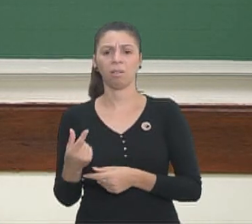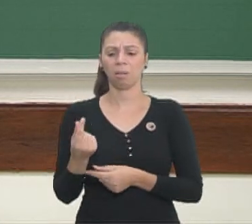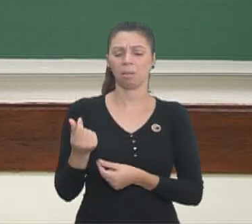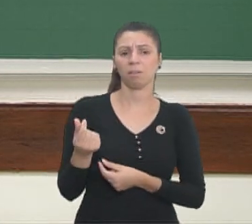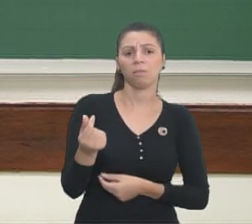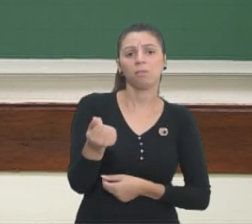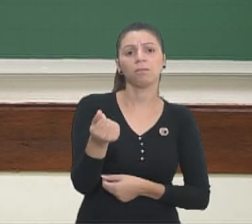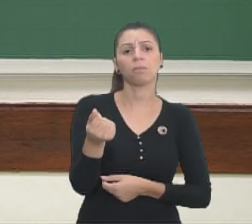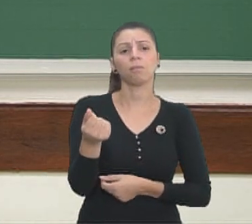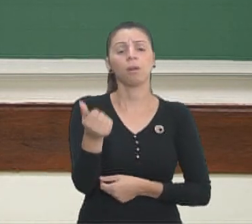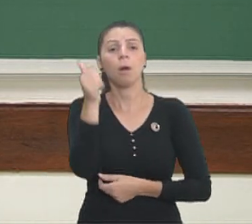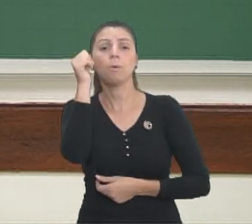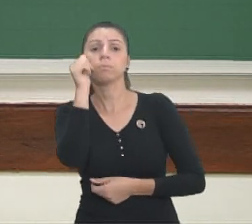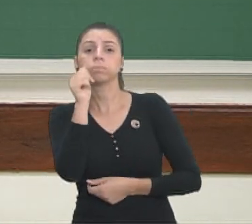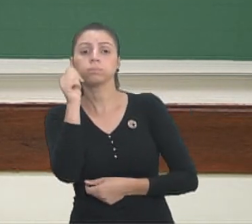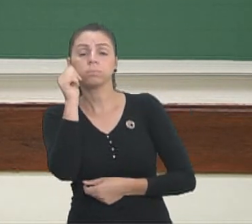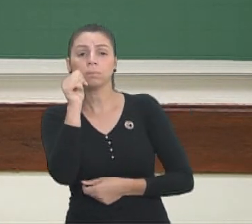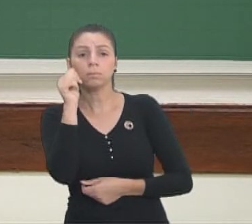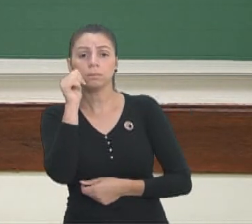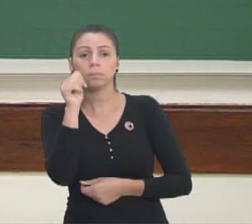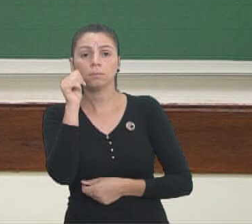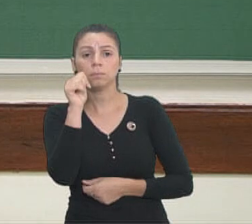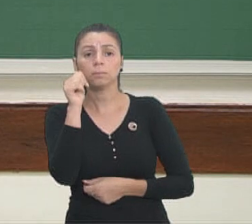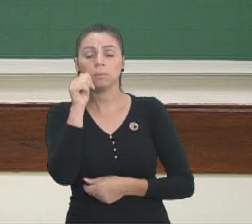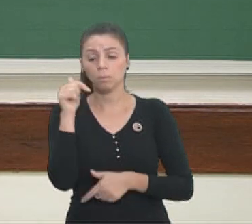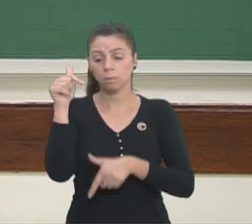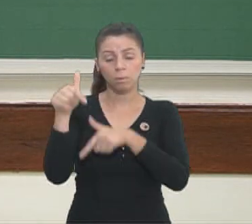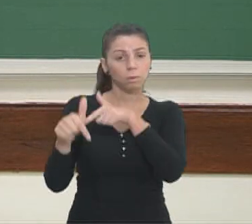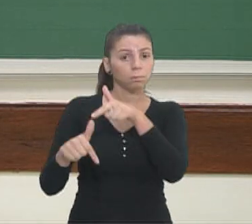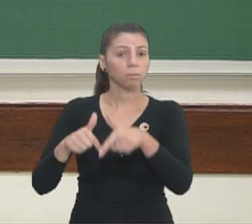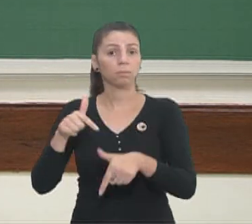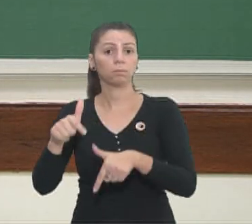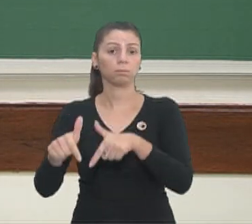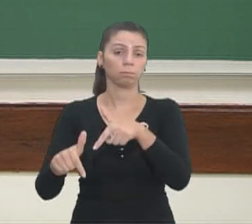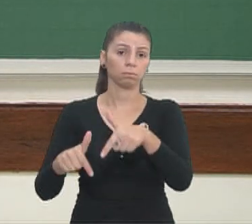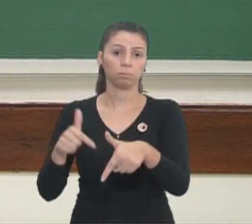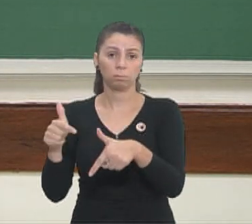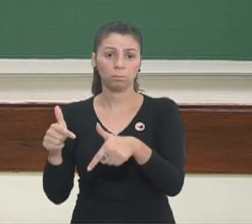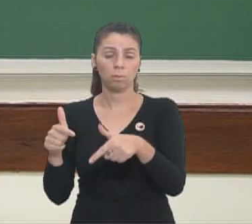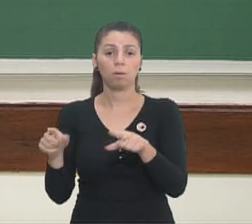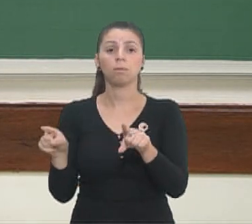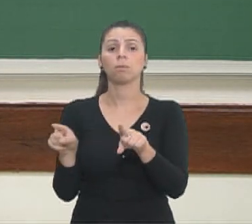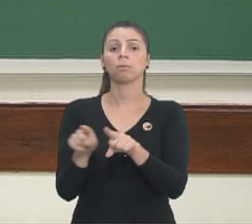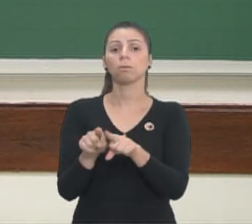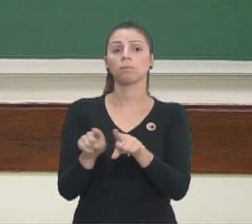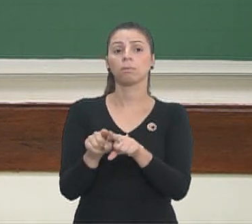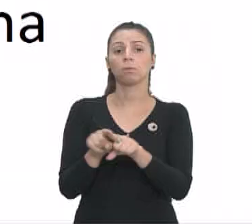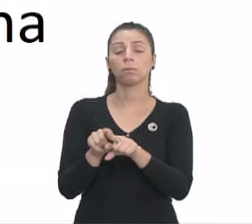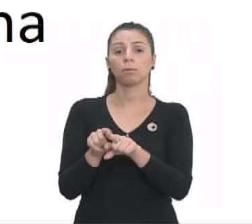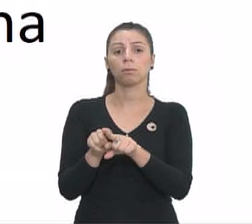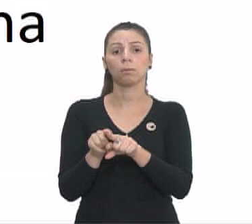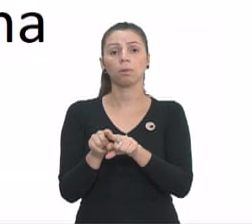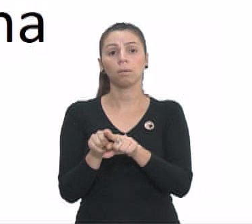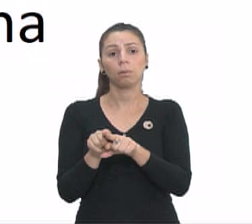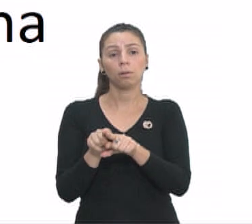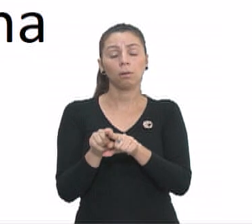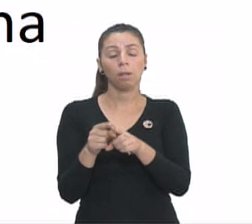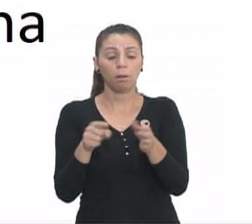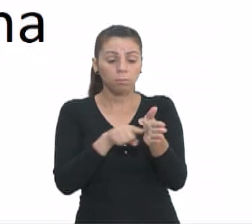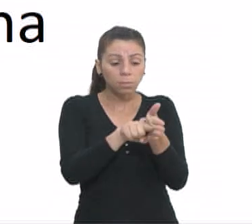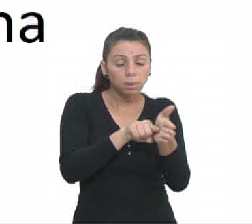a questão da mulher novamente na questão do trabalho, o estudo da formação